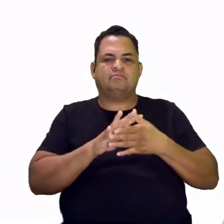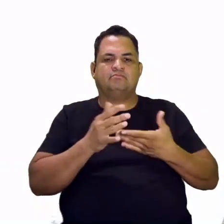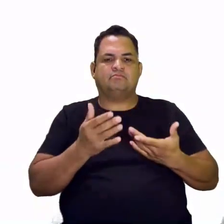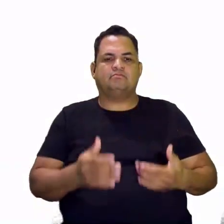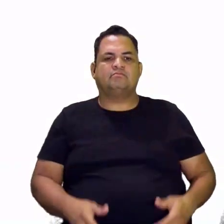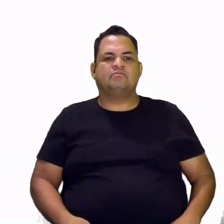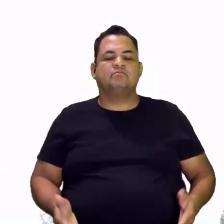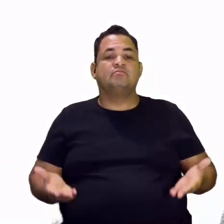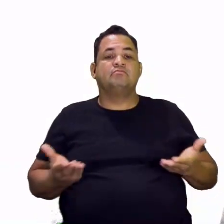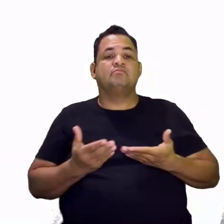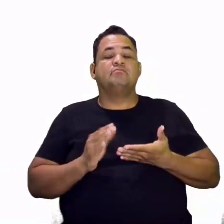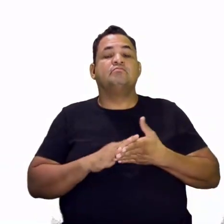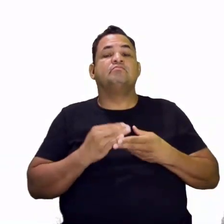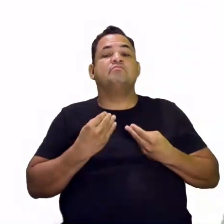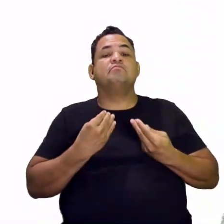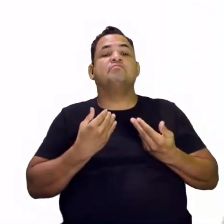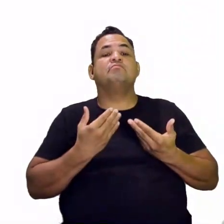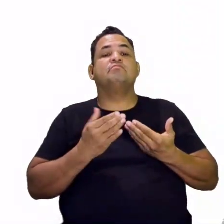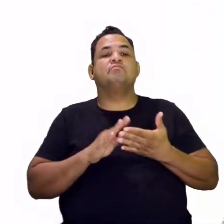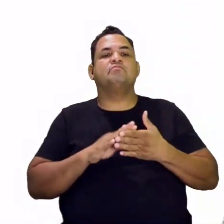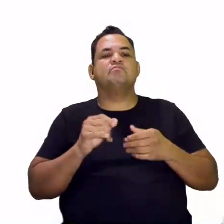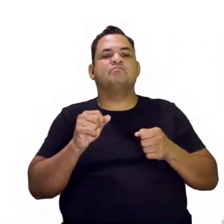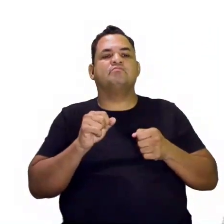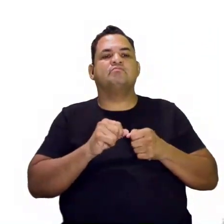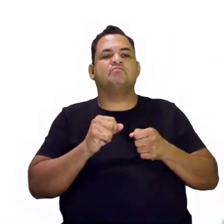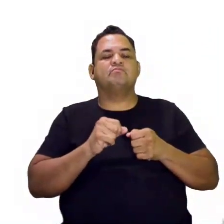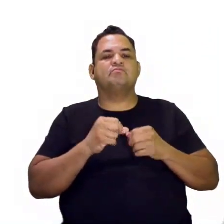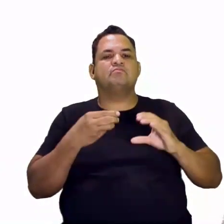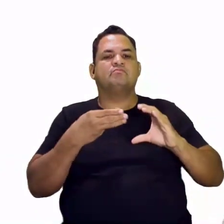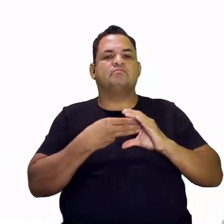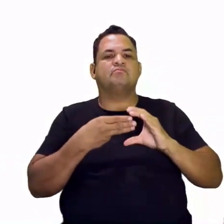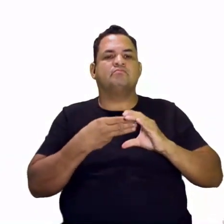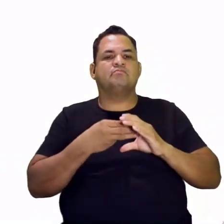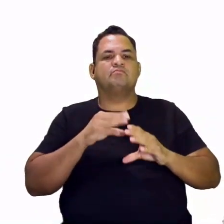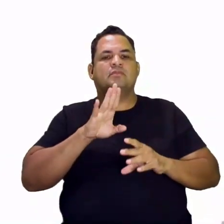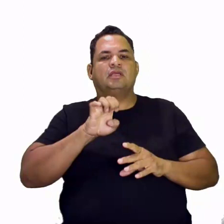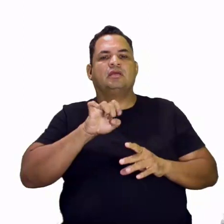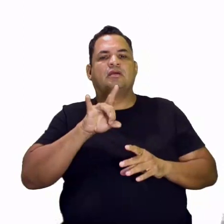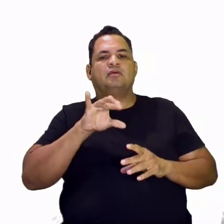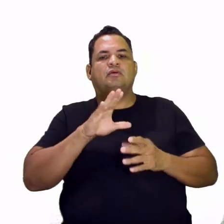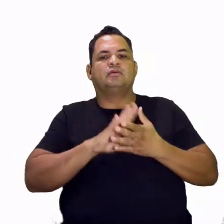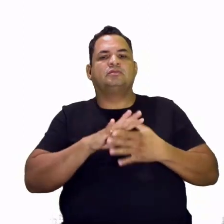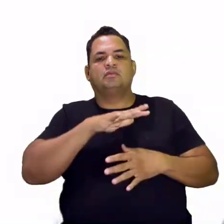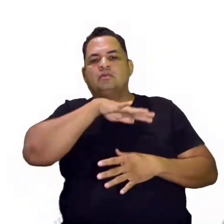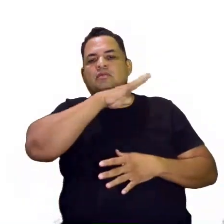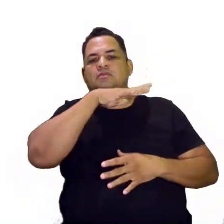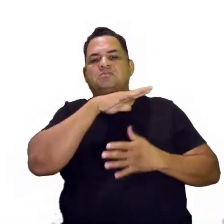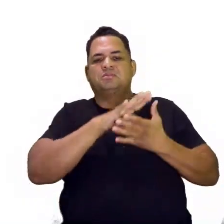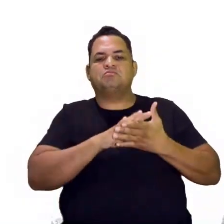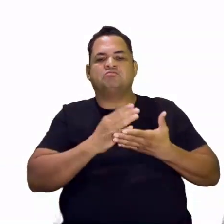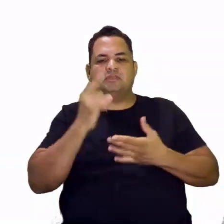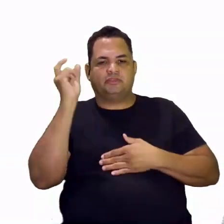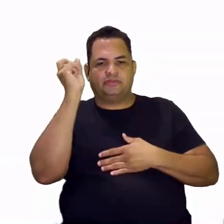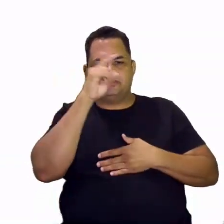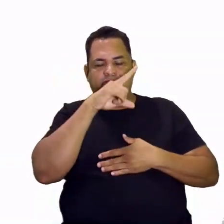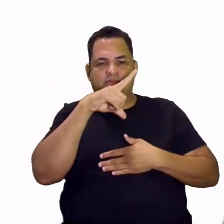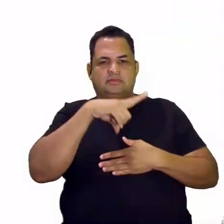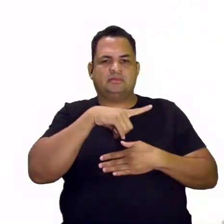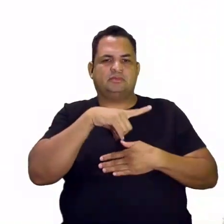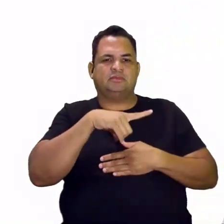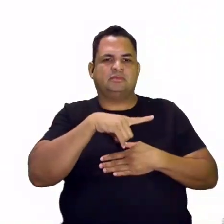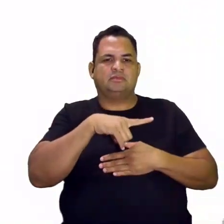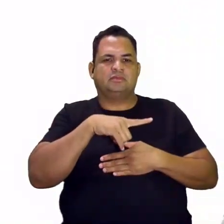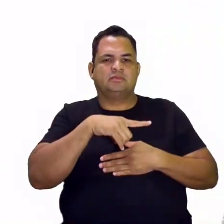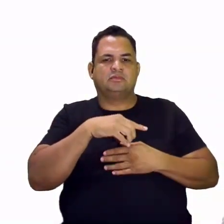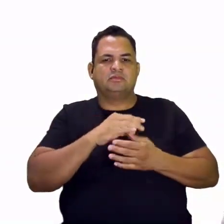né? Agora, se eu pedir para você fazer a célula eucarionte animal, você vai ter um pouquinho mais de trabalho. Porque aqui nela você vai ter